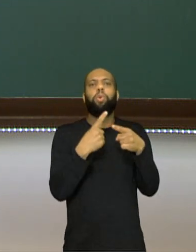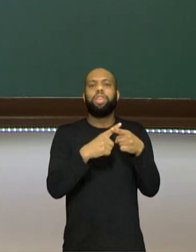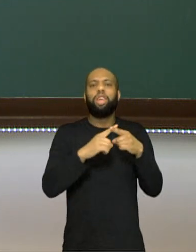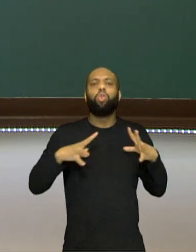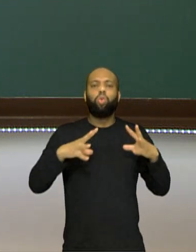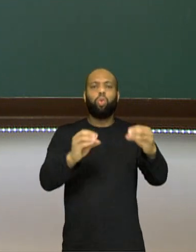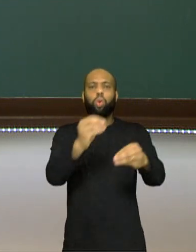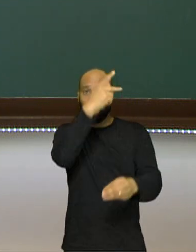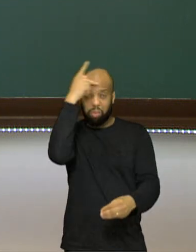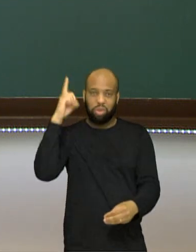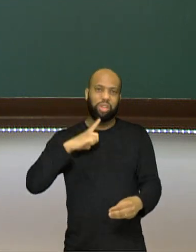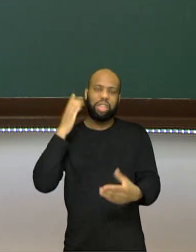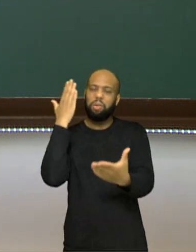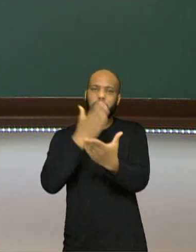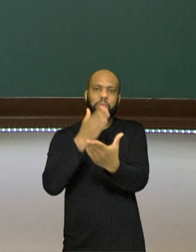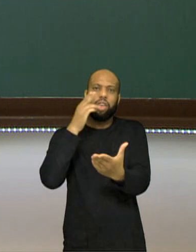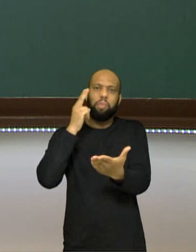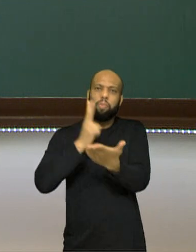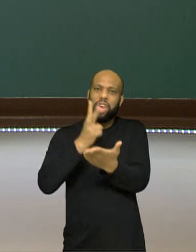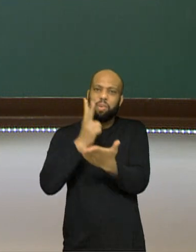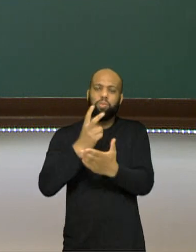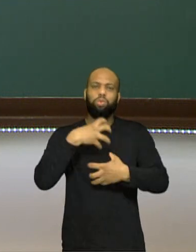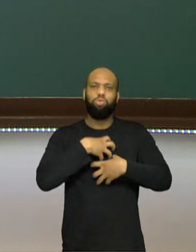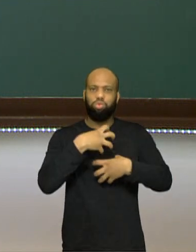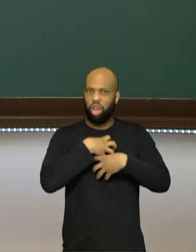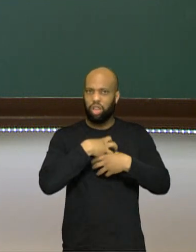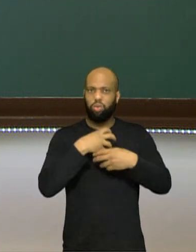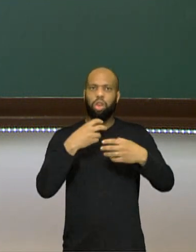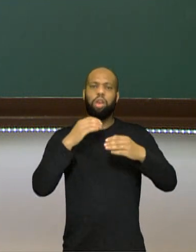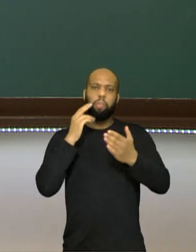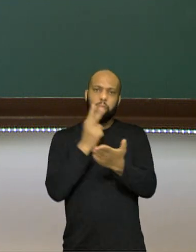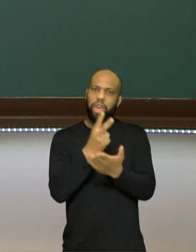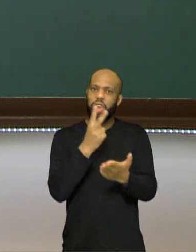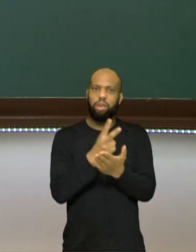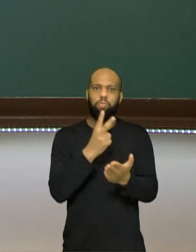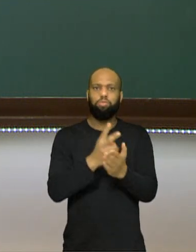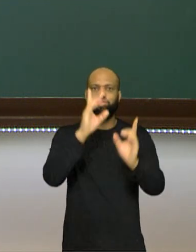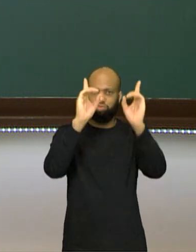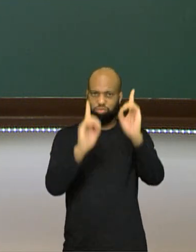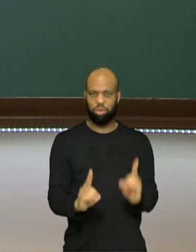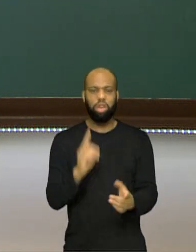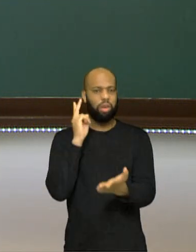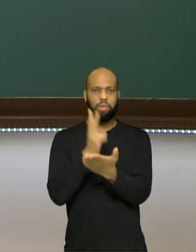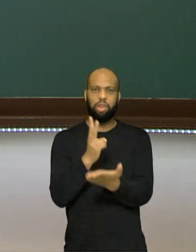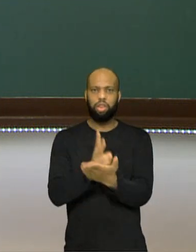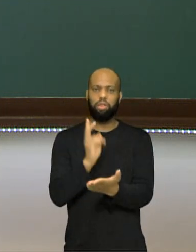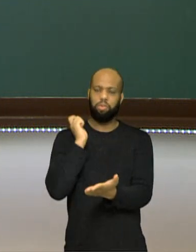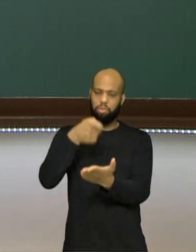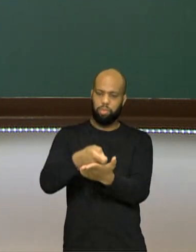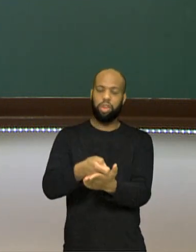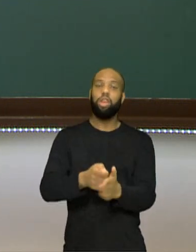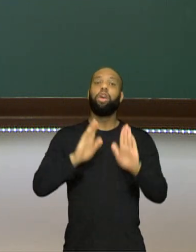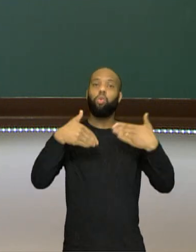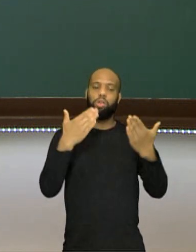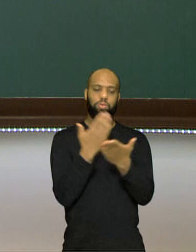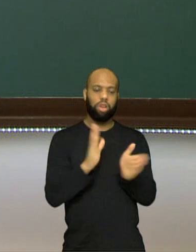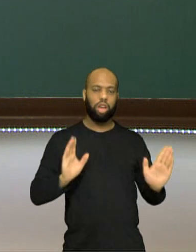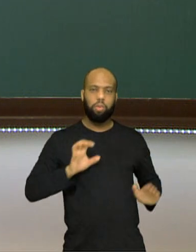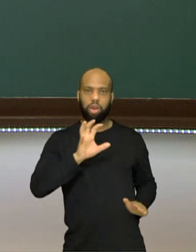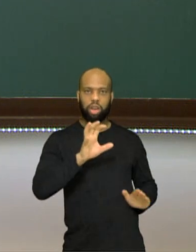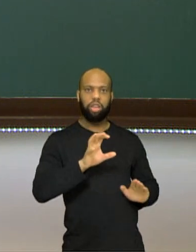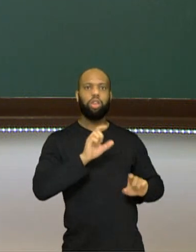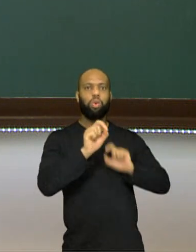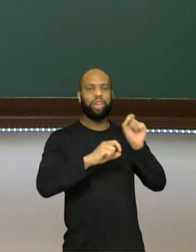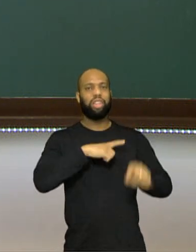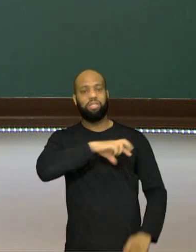importância dentro da visão empresarial. Quando acaba esse regime, muitas dessas pessoas foram